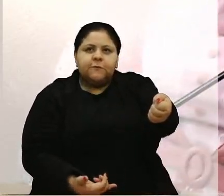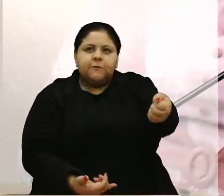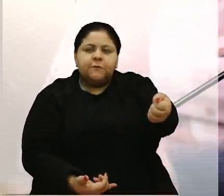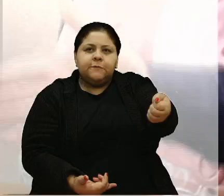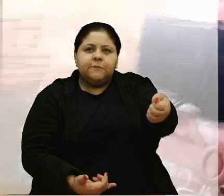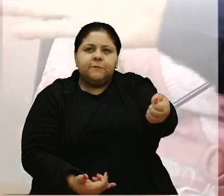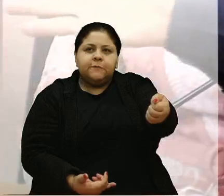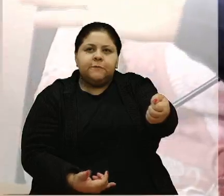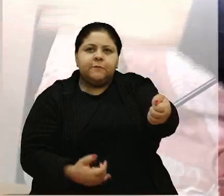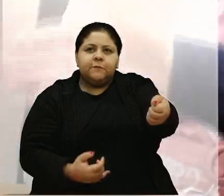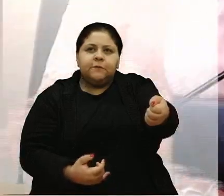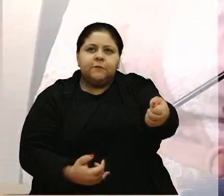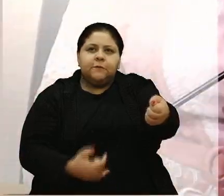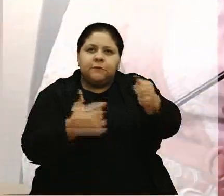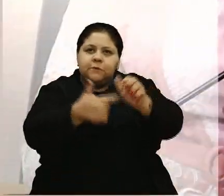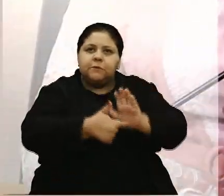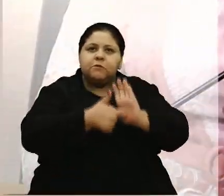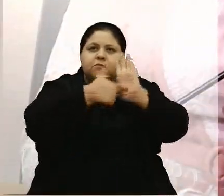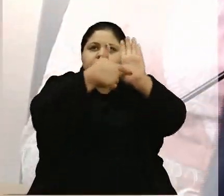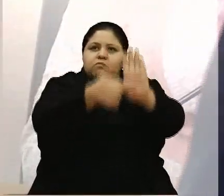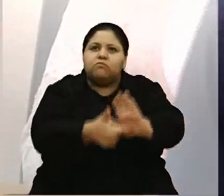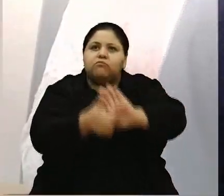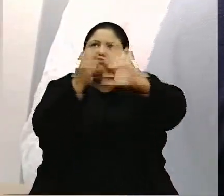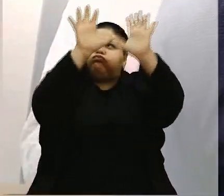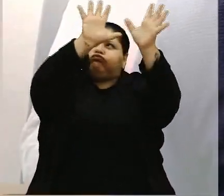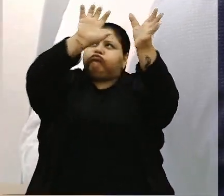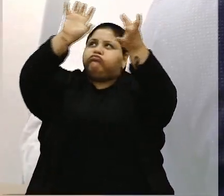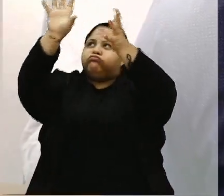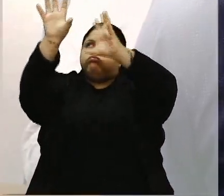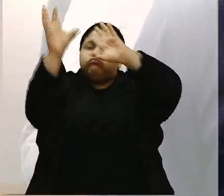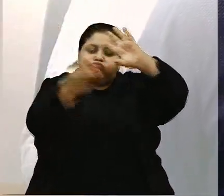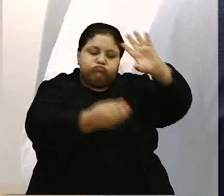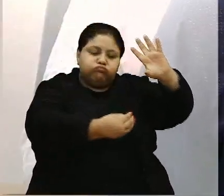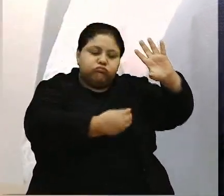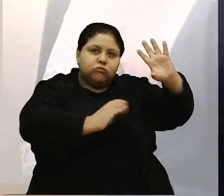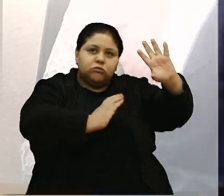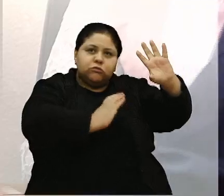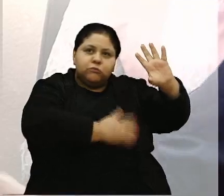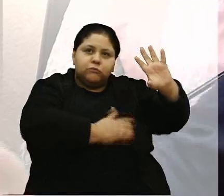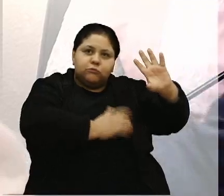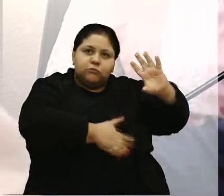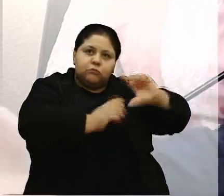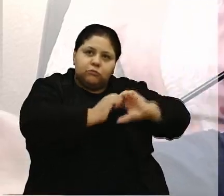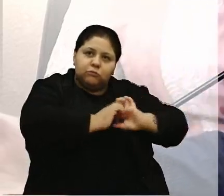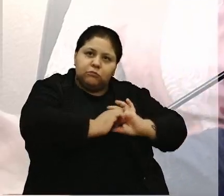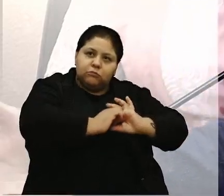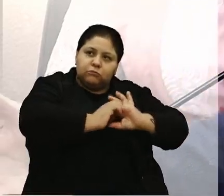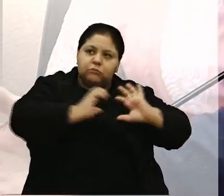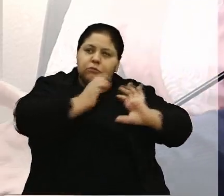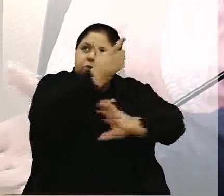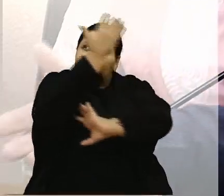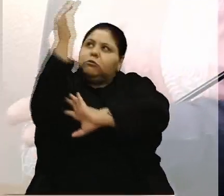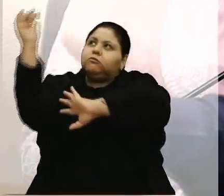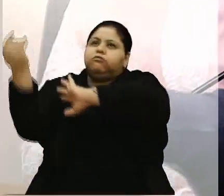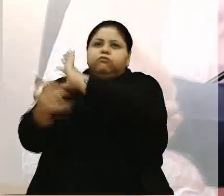selvagem, respingando na serragem no seu peito descoberto, o guasca no campo aberto,